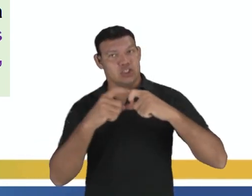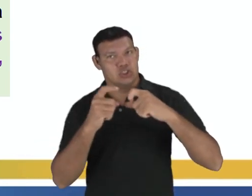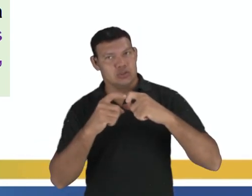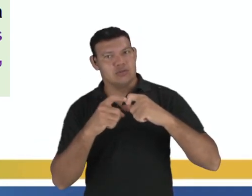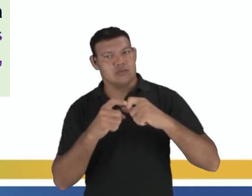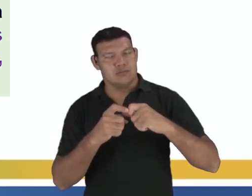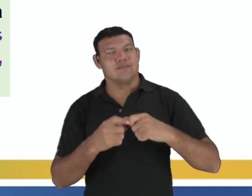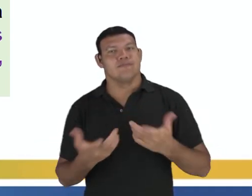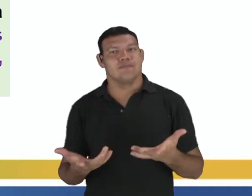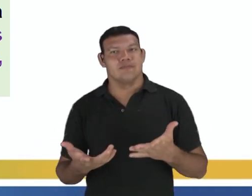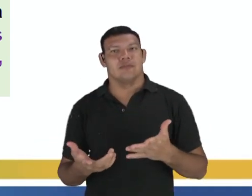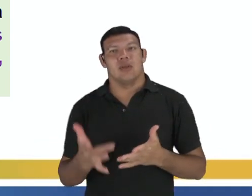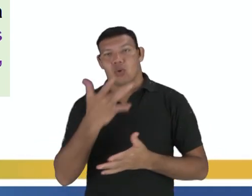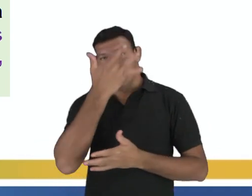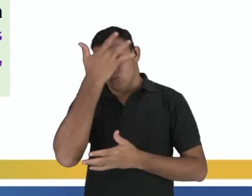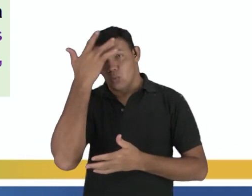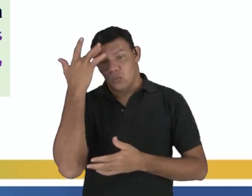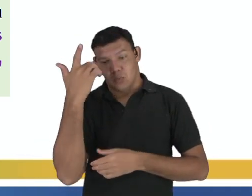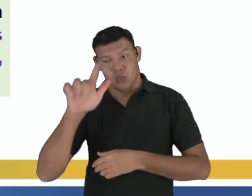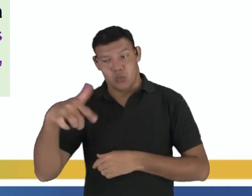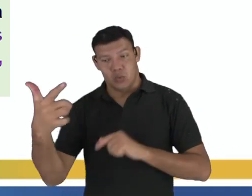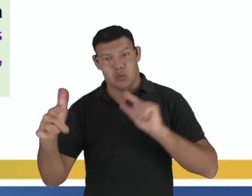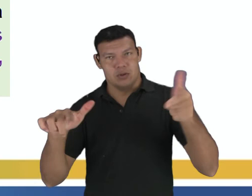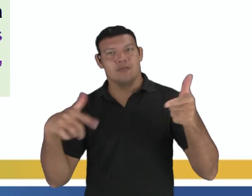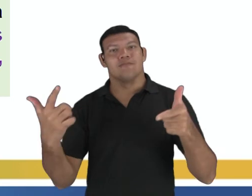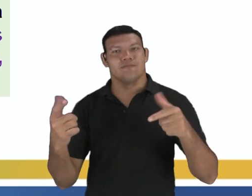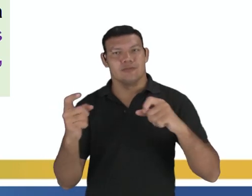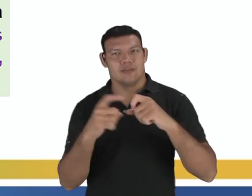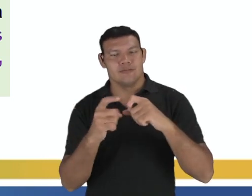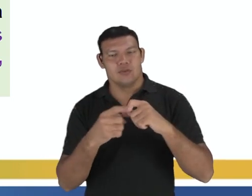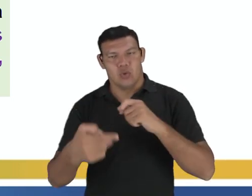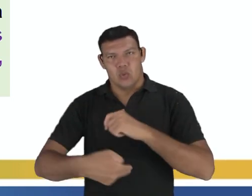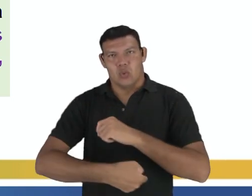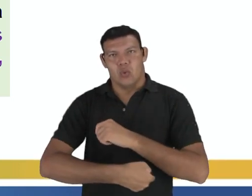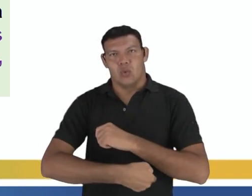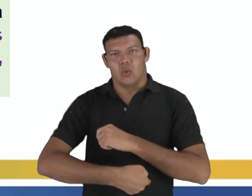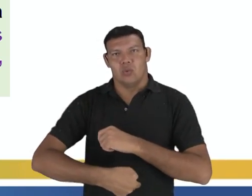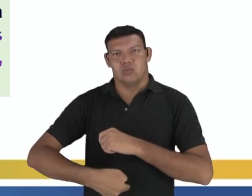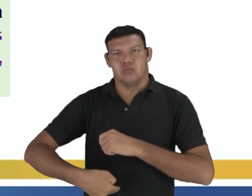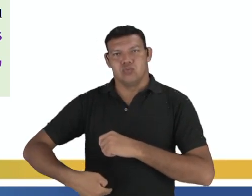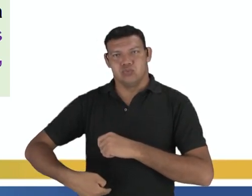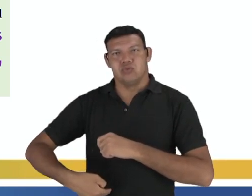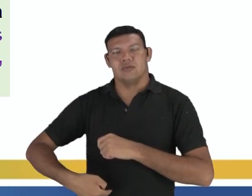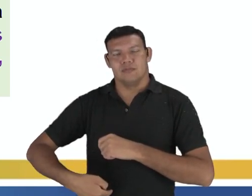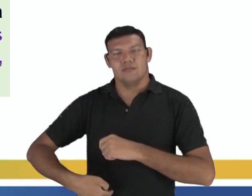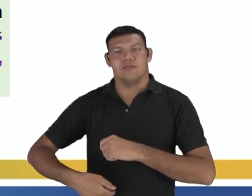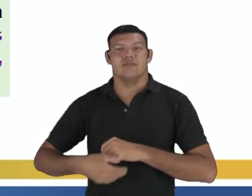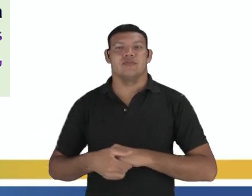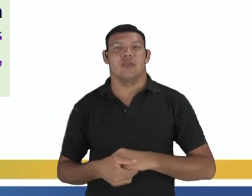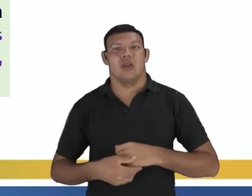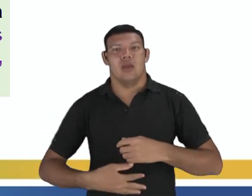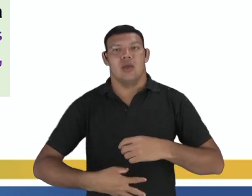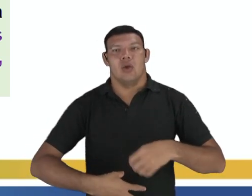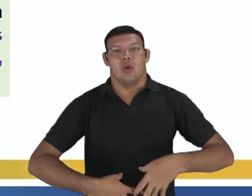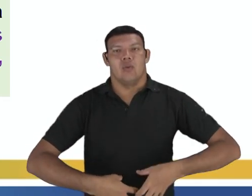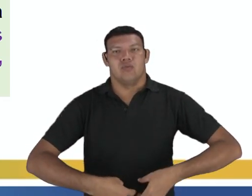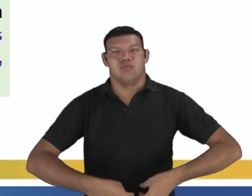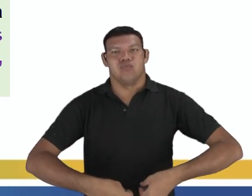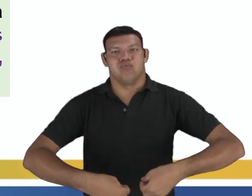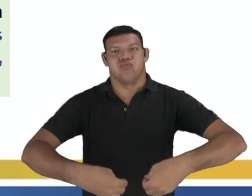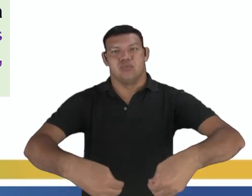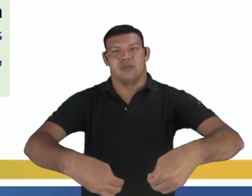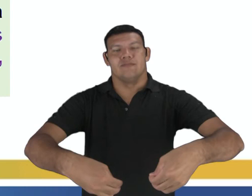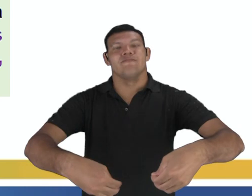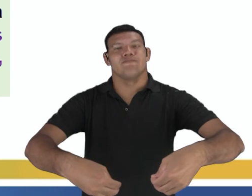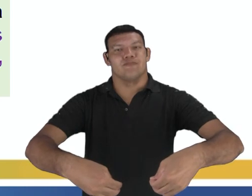Essa expulsão ela vai precisar de um terceiro de um médico que vai fazer uma incisão no abdômen dessa mulher e vai tirar o bebê